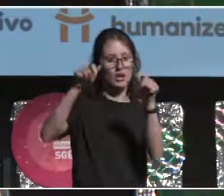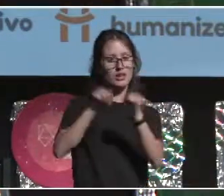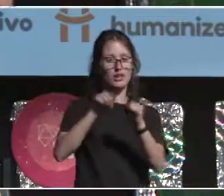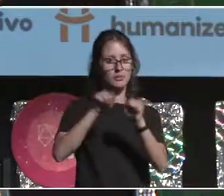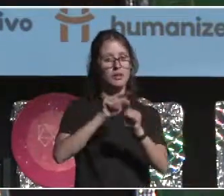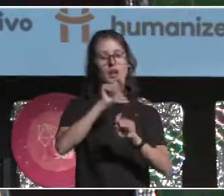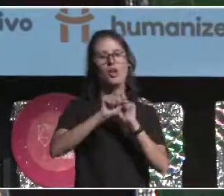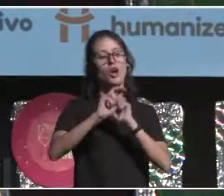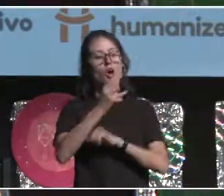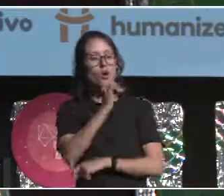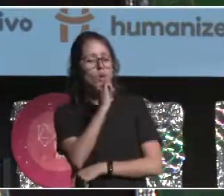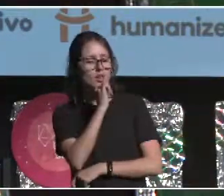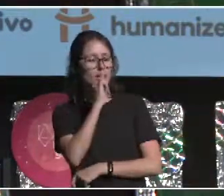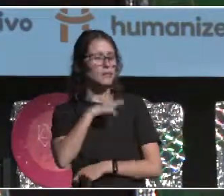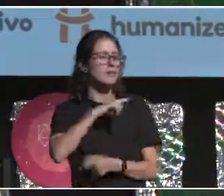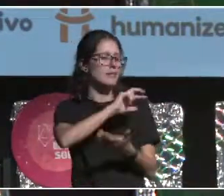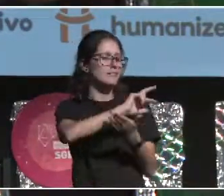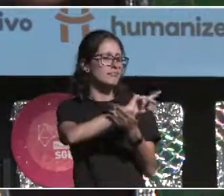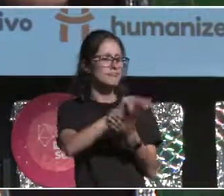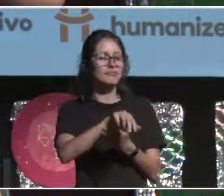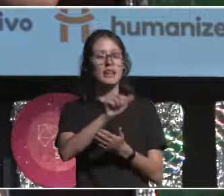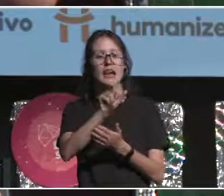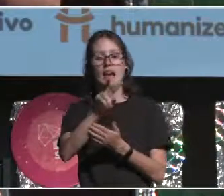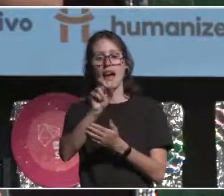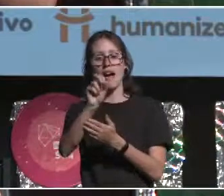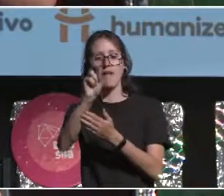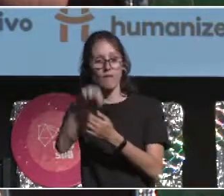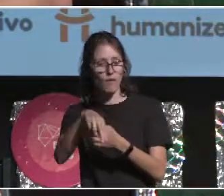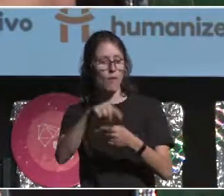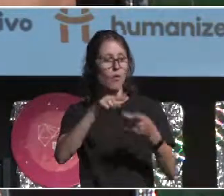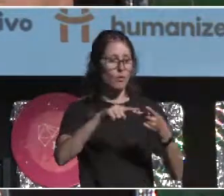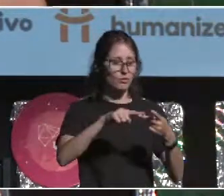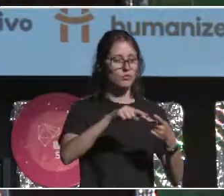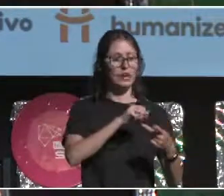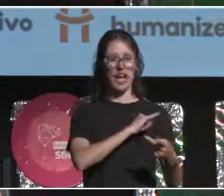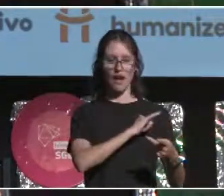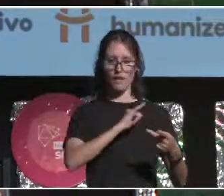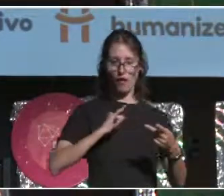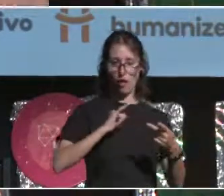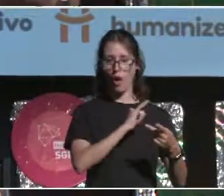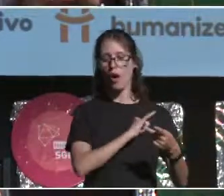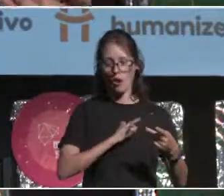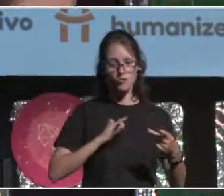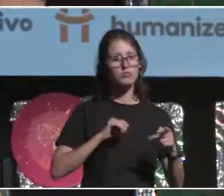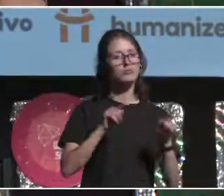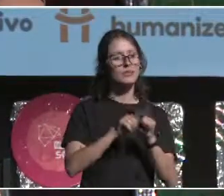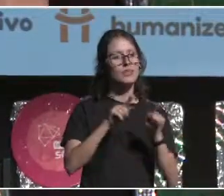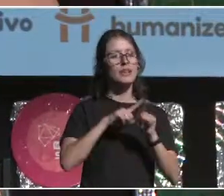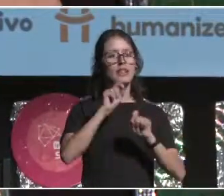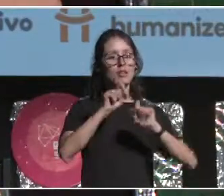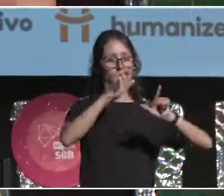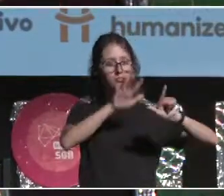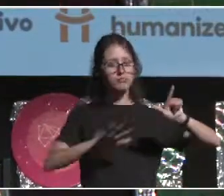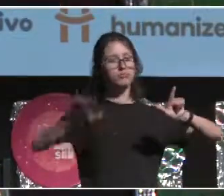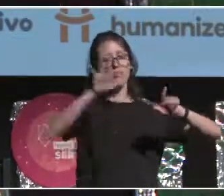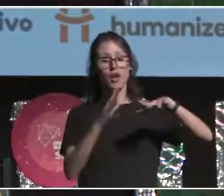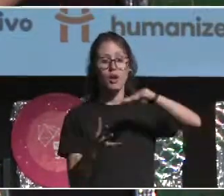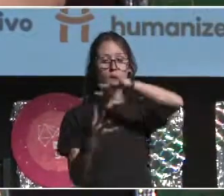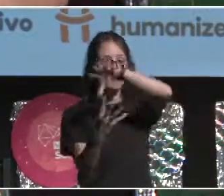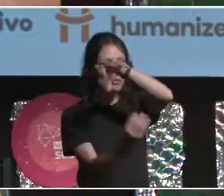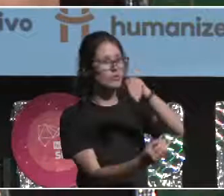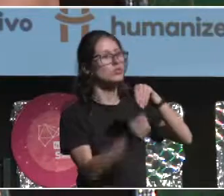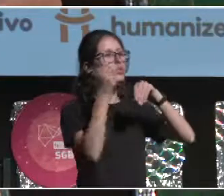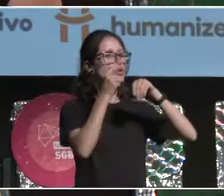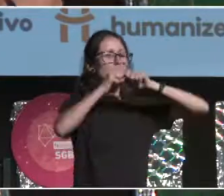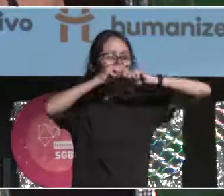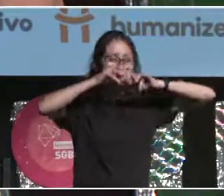Body Shop, a aquisição de Avon, a Natura assume uma grande responsabilidade, uma grande plataforma global para levar esse impacto